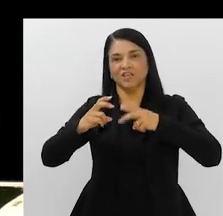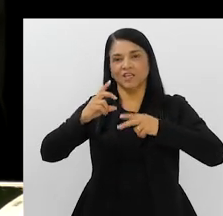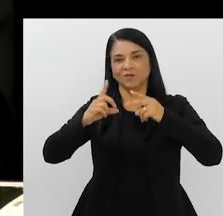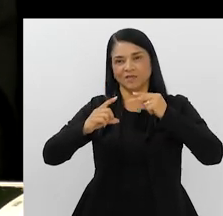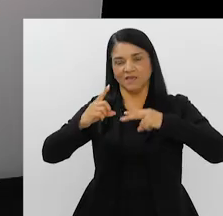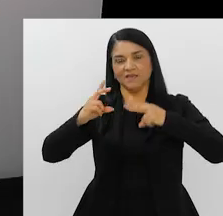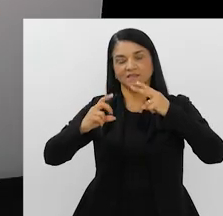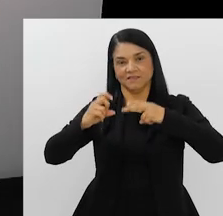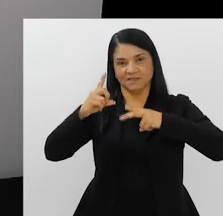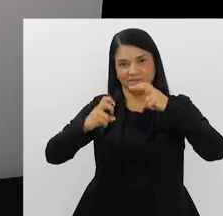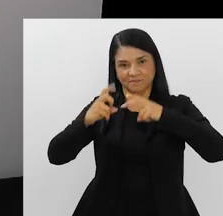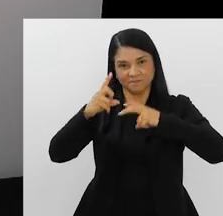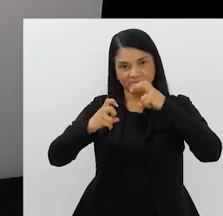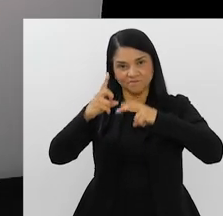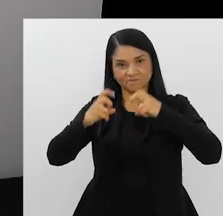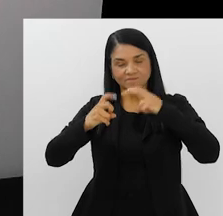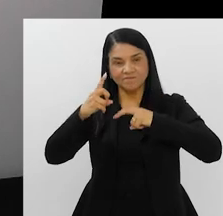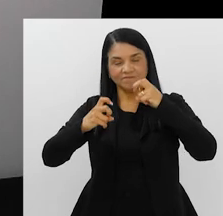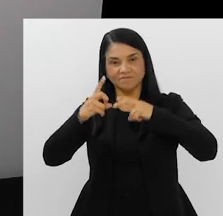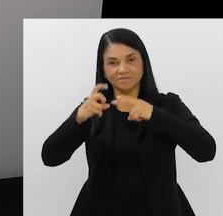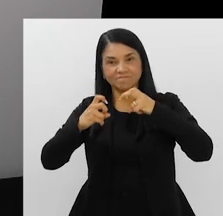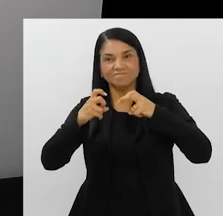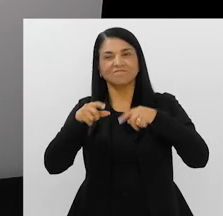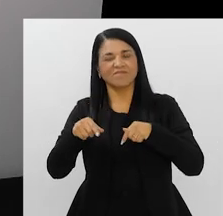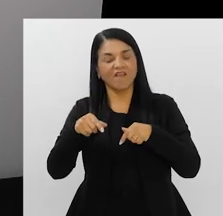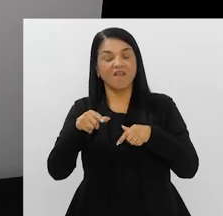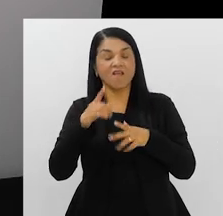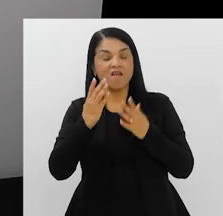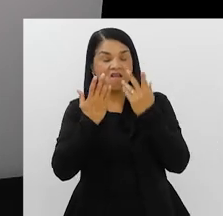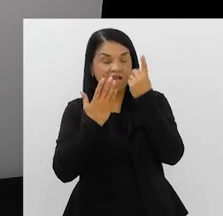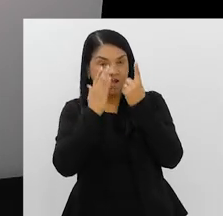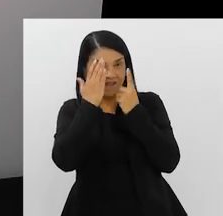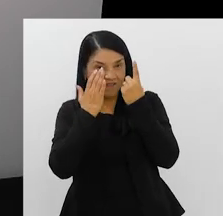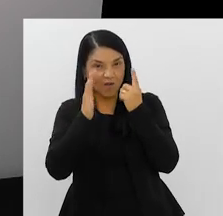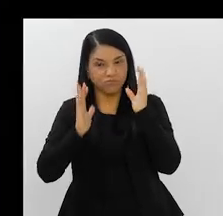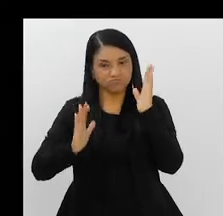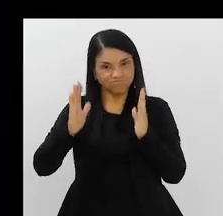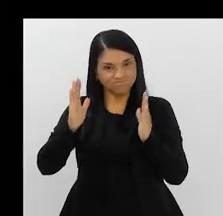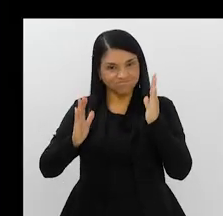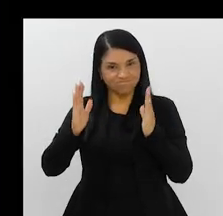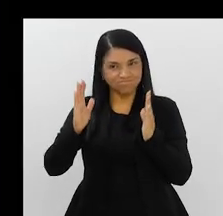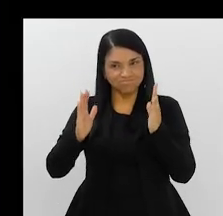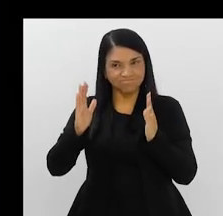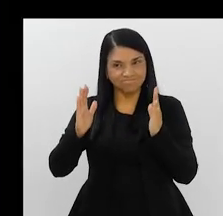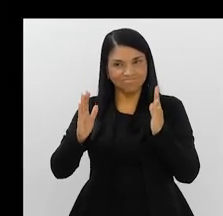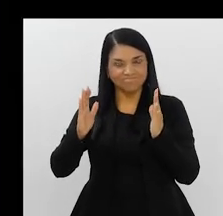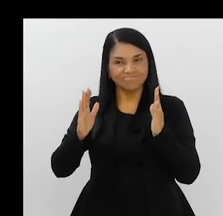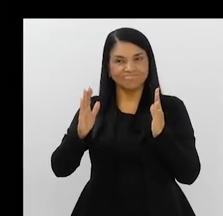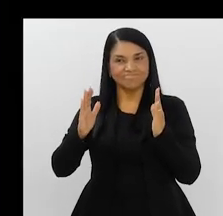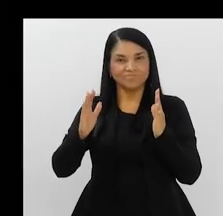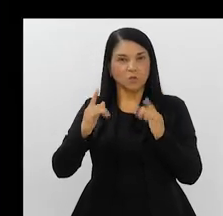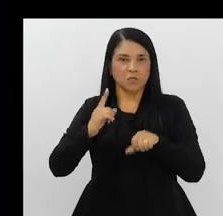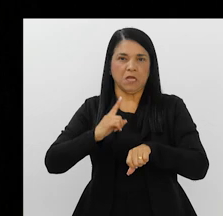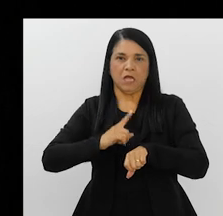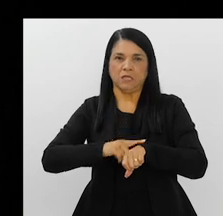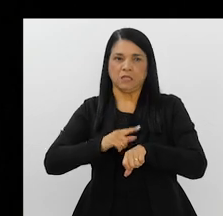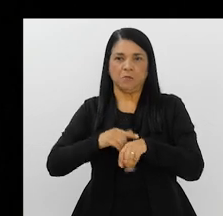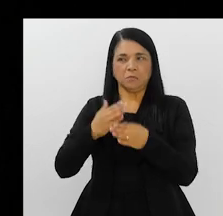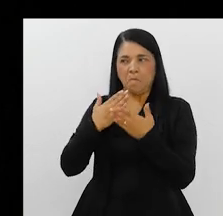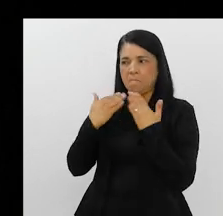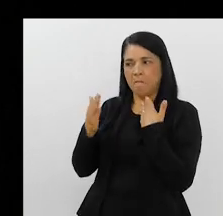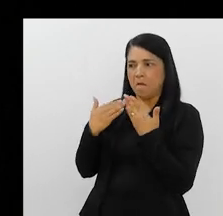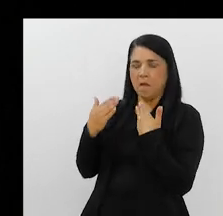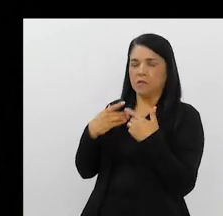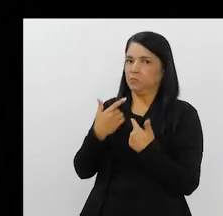E a própria pressão de aprontar o carnaval, né? Às vezes você fica ali, não quer. Não tem tempo